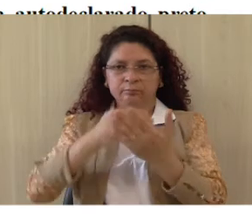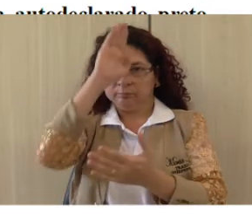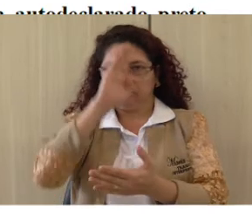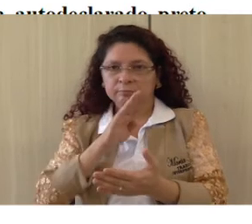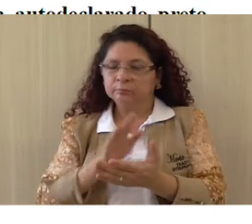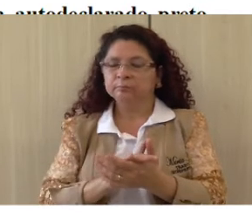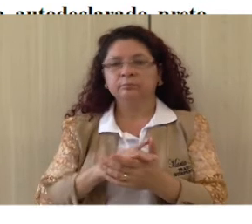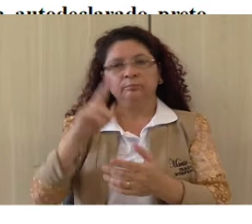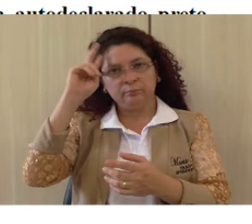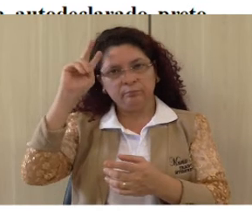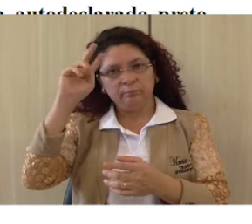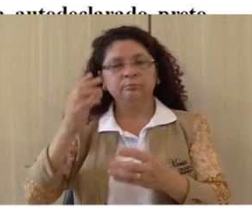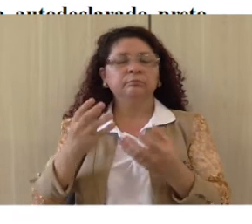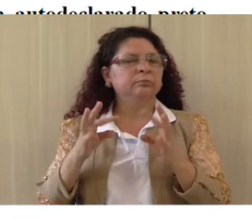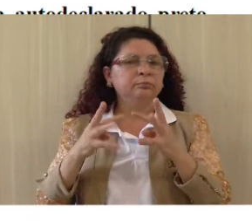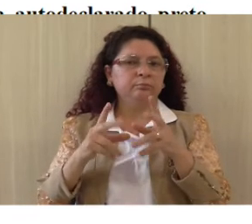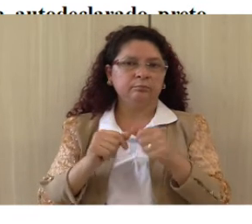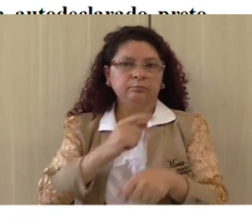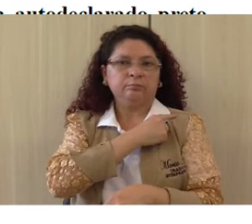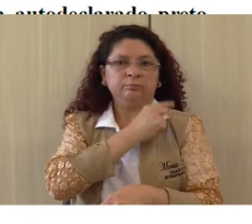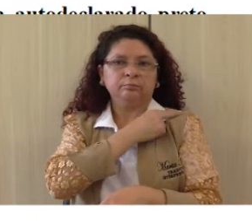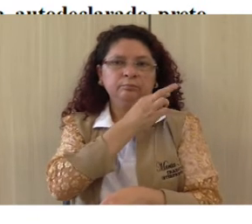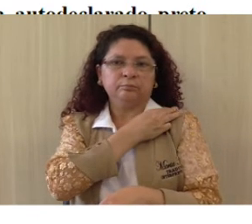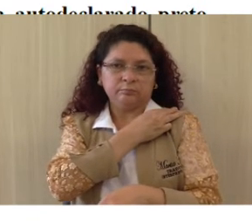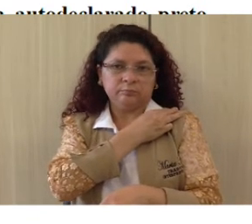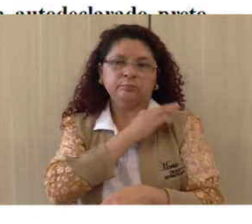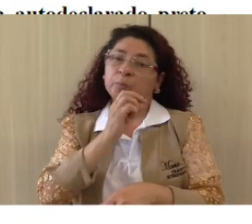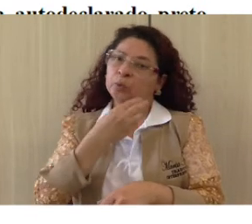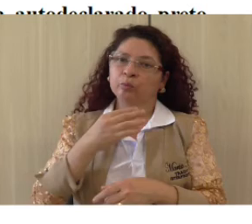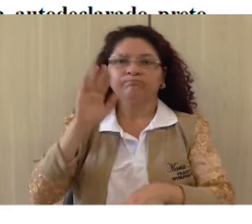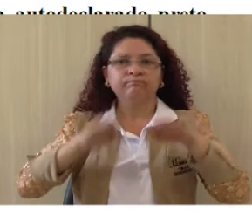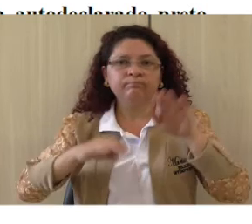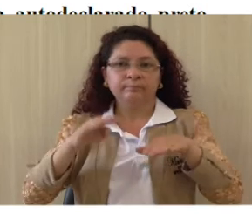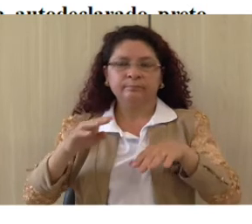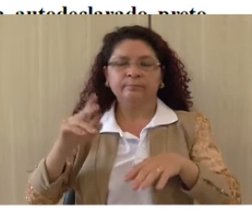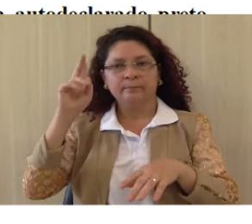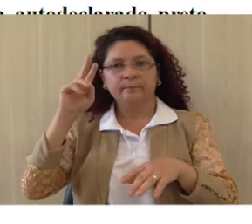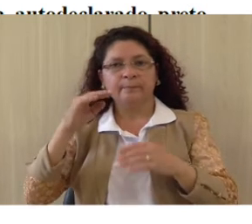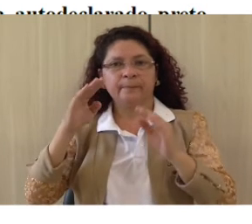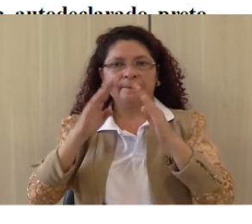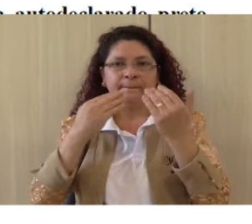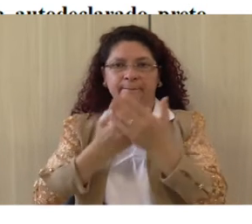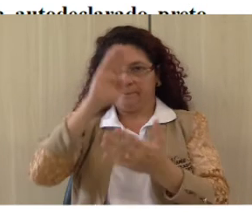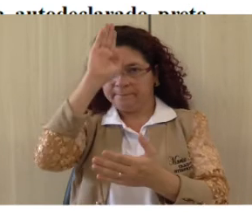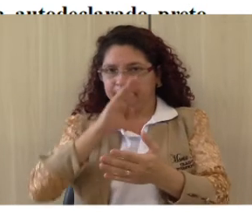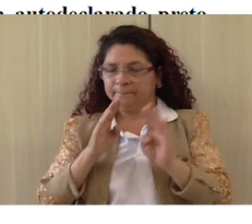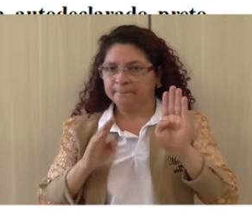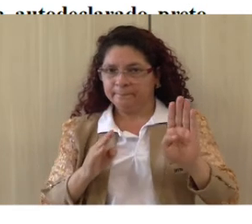Histórico escolar que comprove ter cursado integralmente o ensino médio ou ensino equivalente em escola pública.